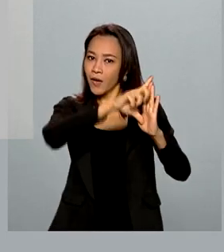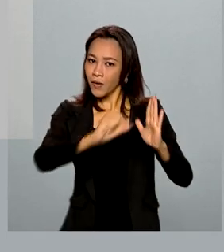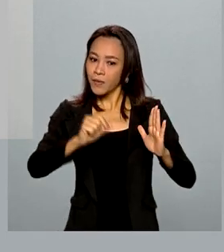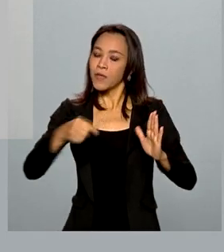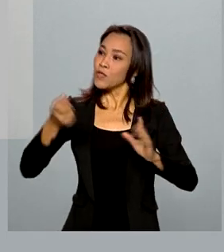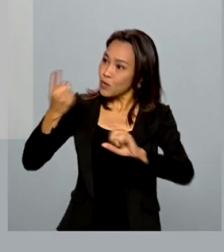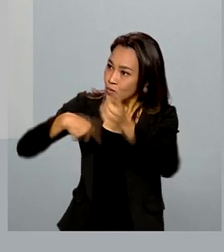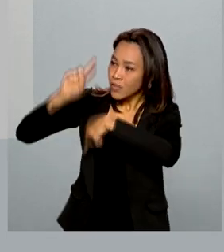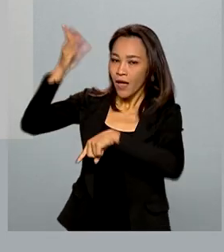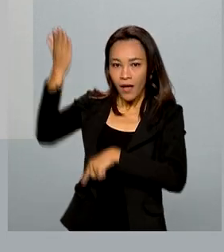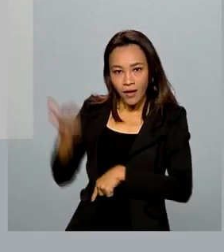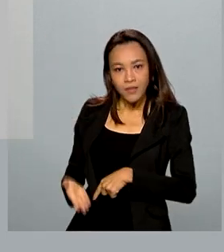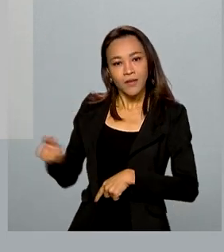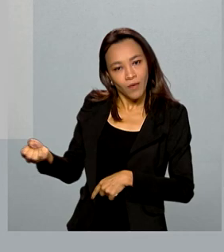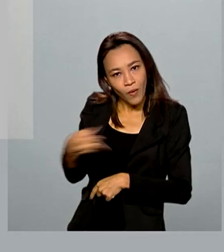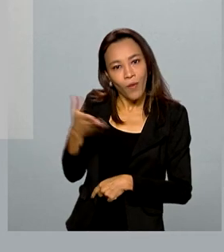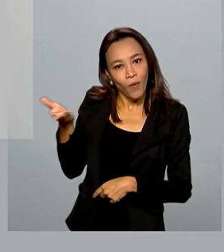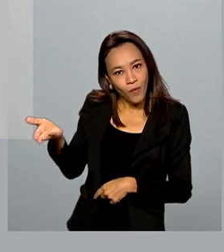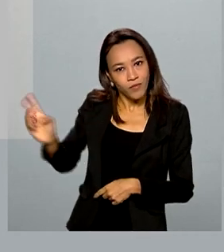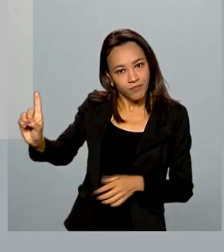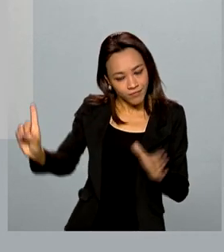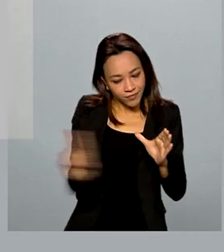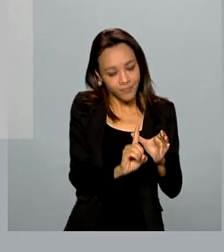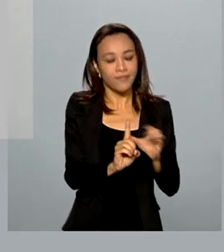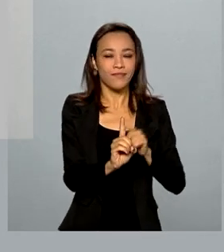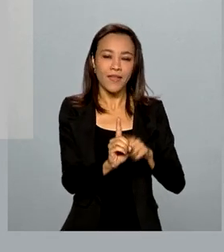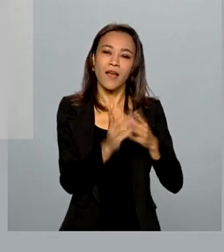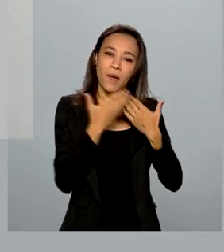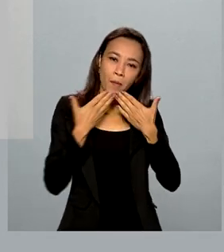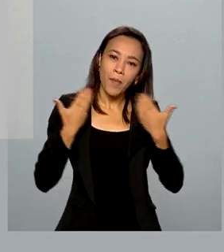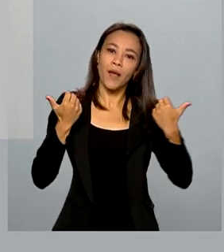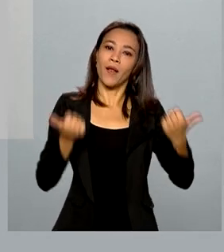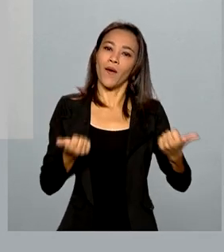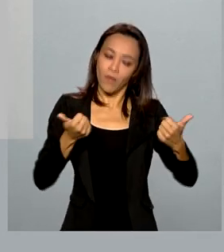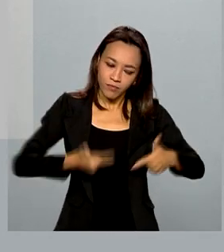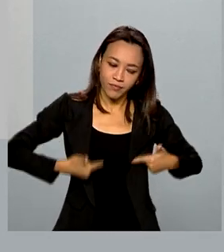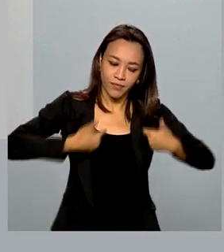ao novo integrante do governo e disse que mais uma vez dará o melhor de si no novo cargo